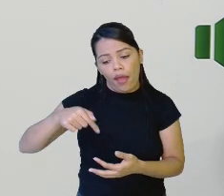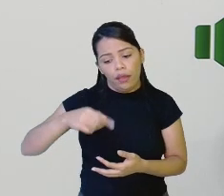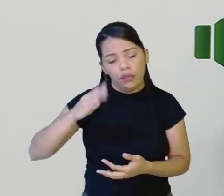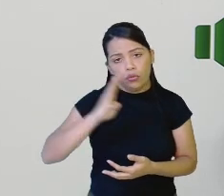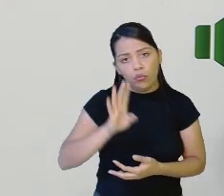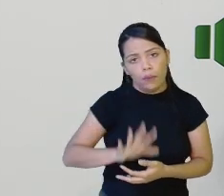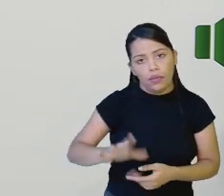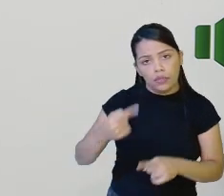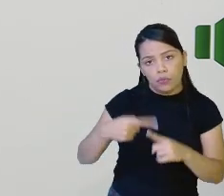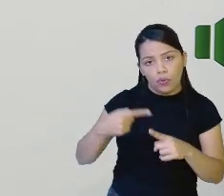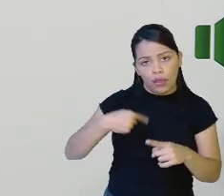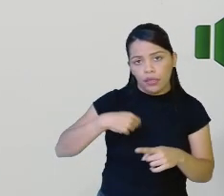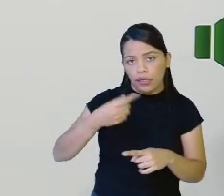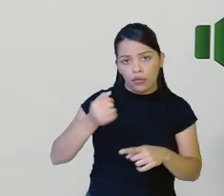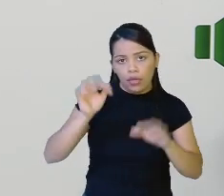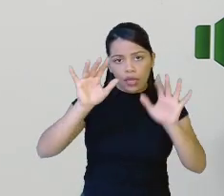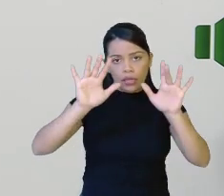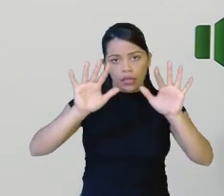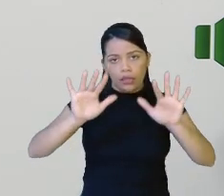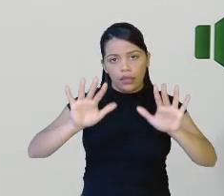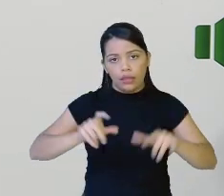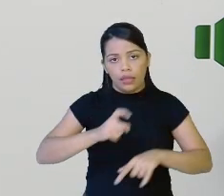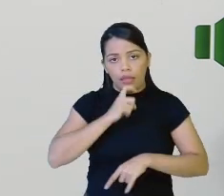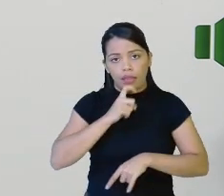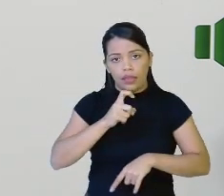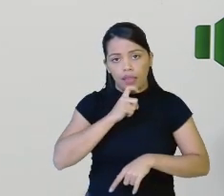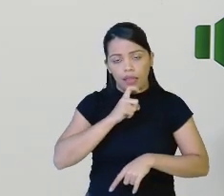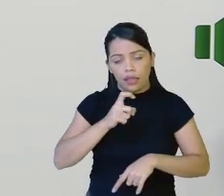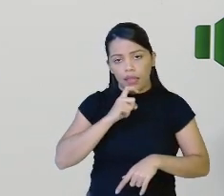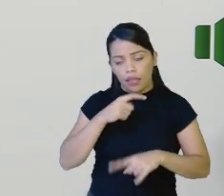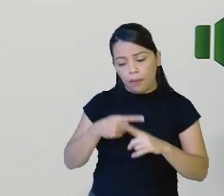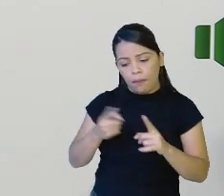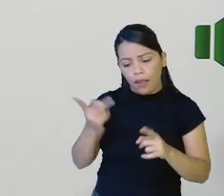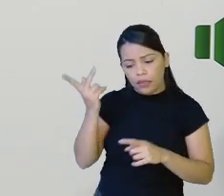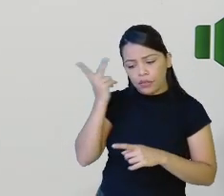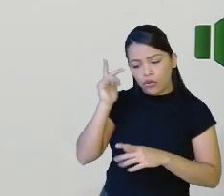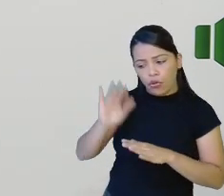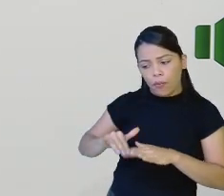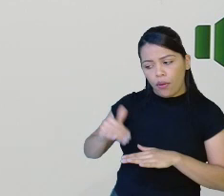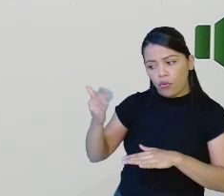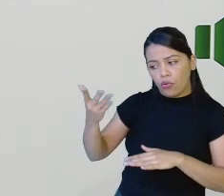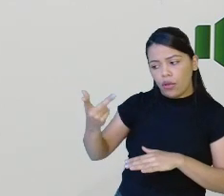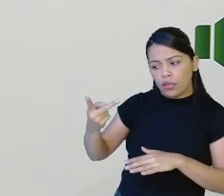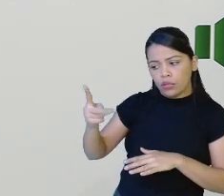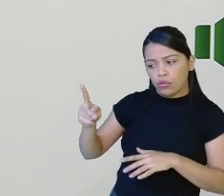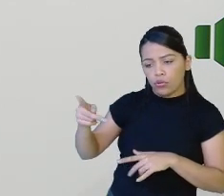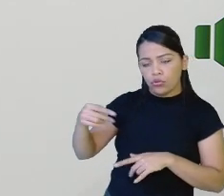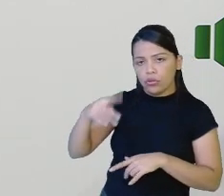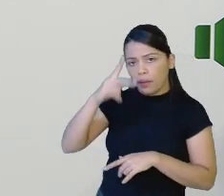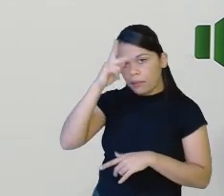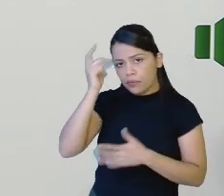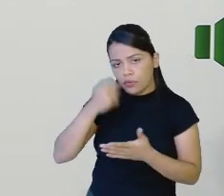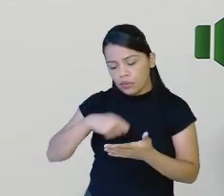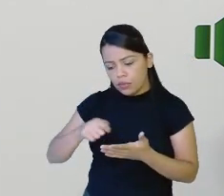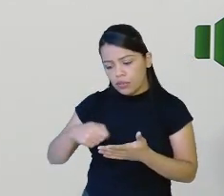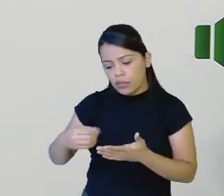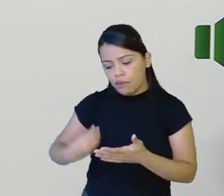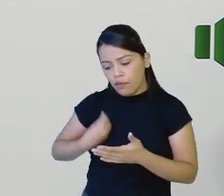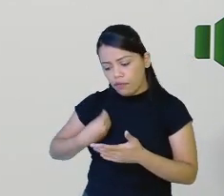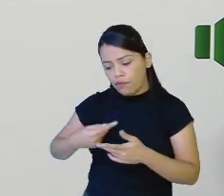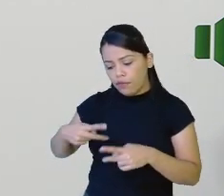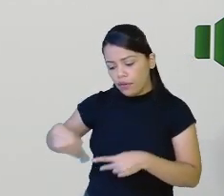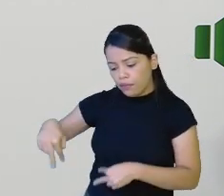neve, não tem patinação no gelo, não é? Mas é cotidiana da região onde a pessoa que escreveu ali